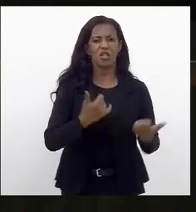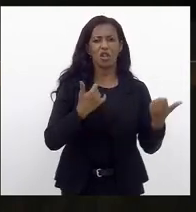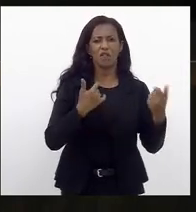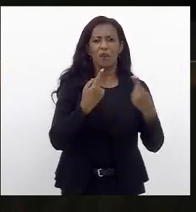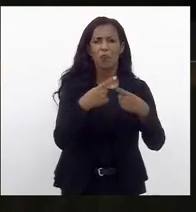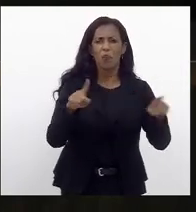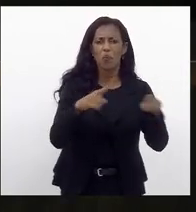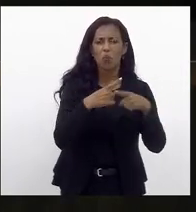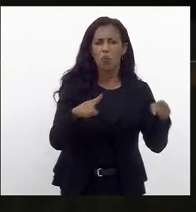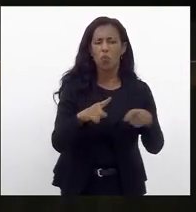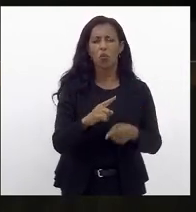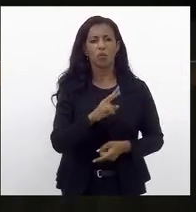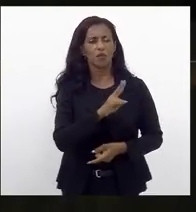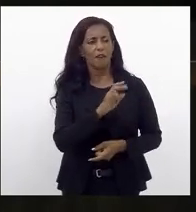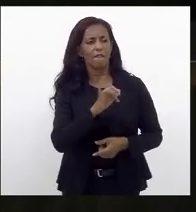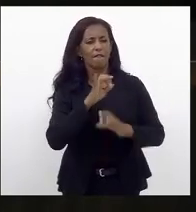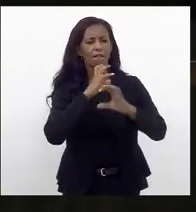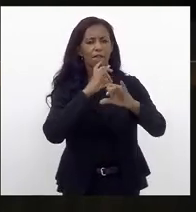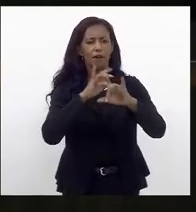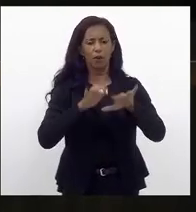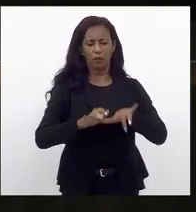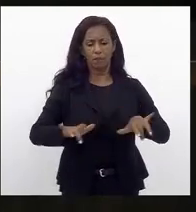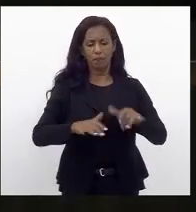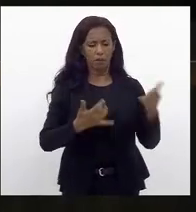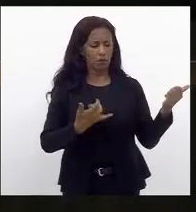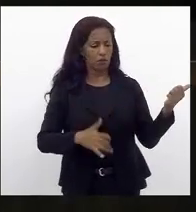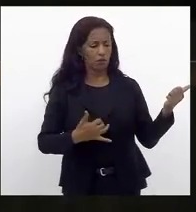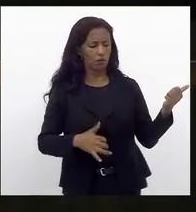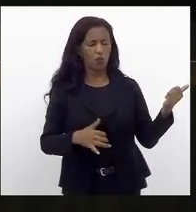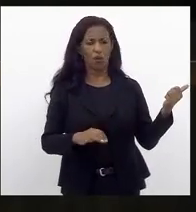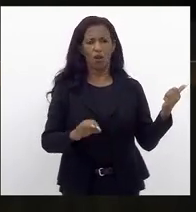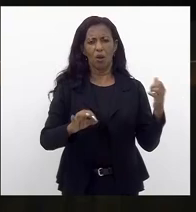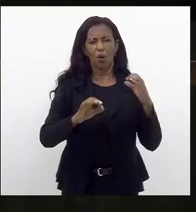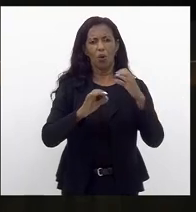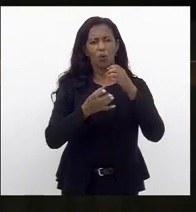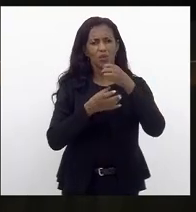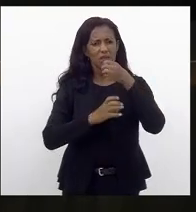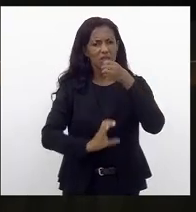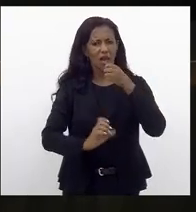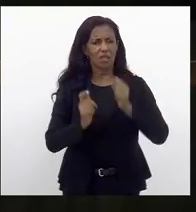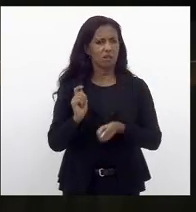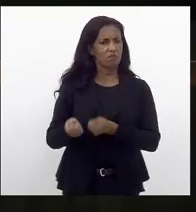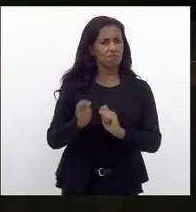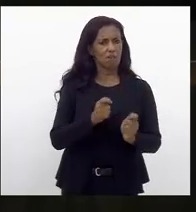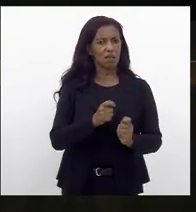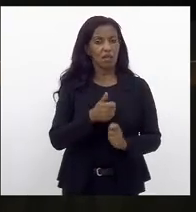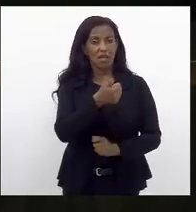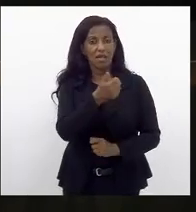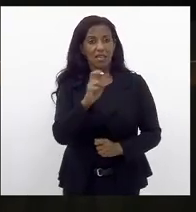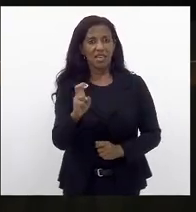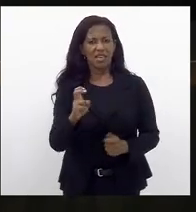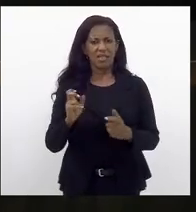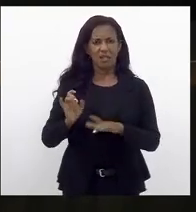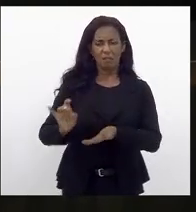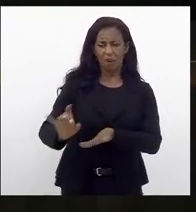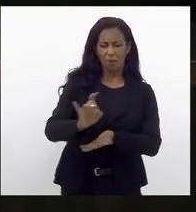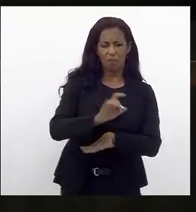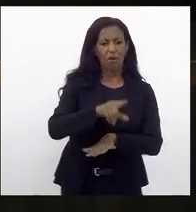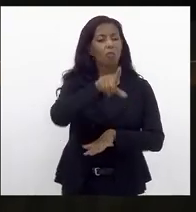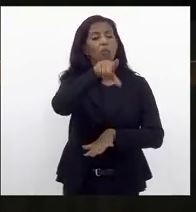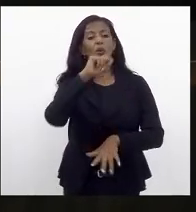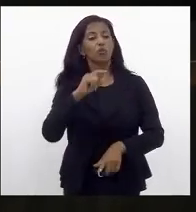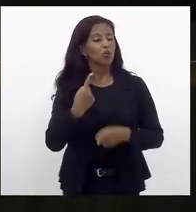música na escola villa-lobos flauta piano violão violino sax bateria 15 instrumentos